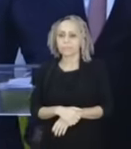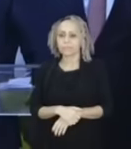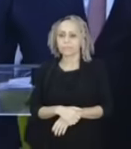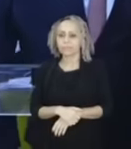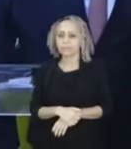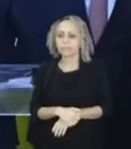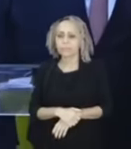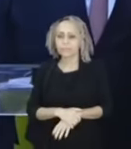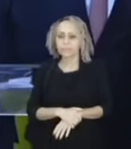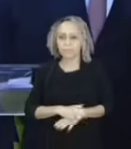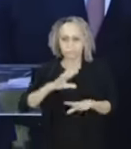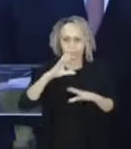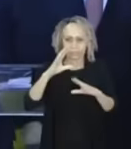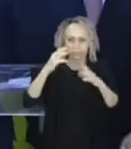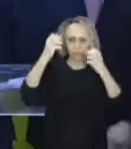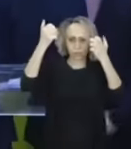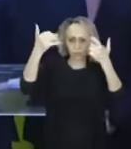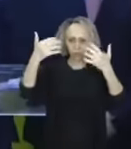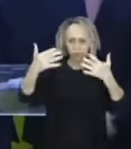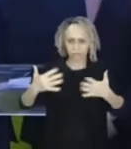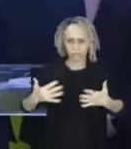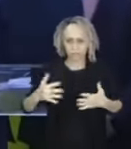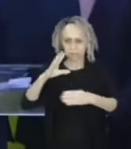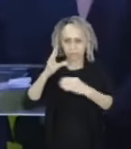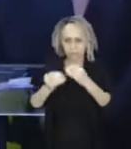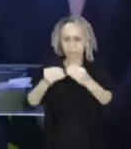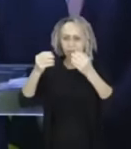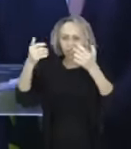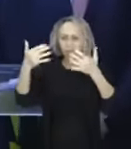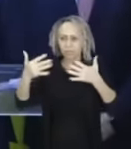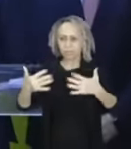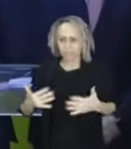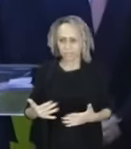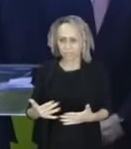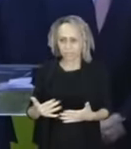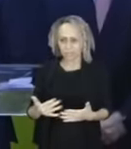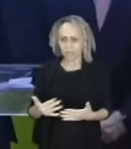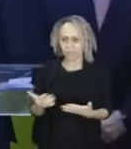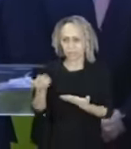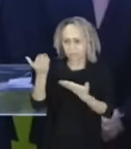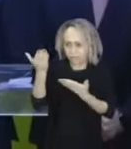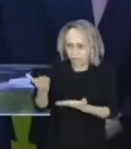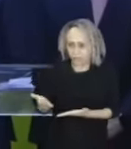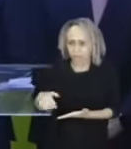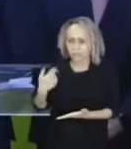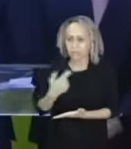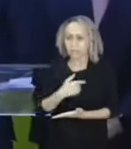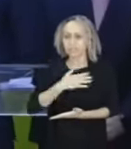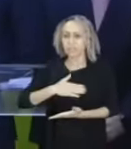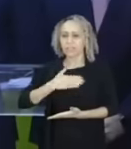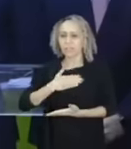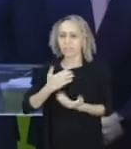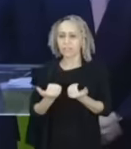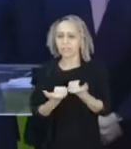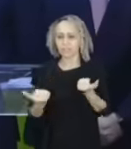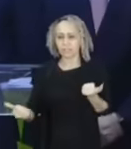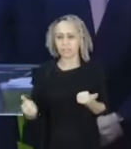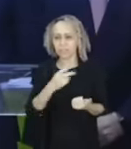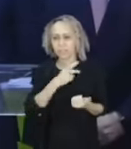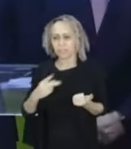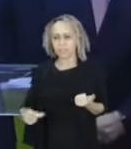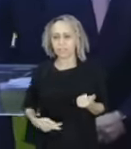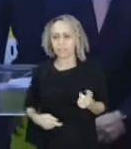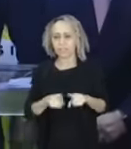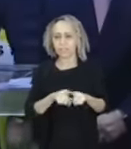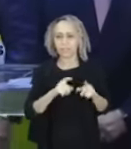só para explicar aqui soldando aqui o nosso querido vice-presidente e nós coordenador Geraldo